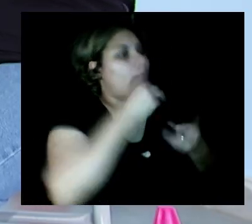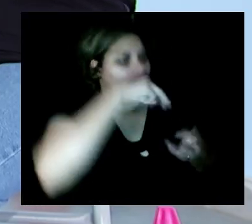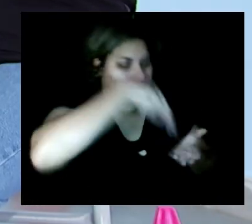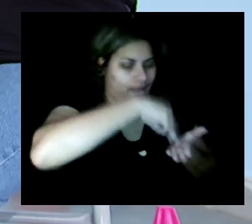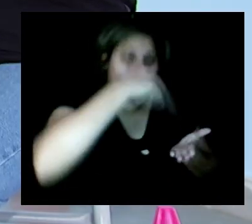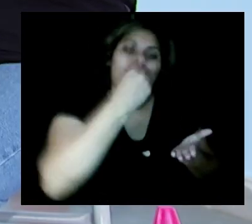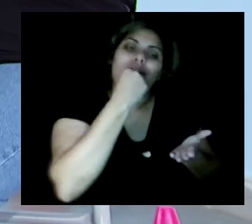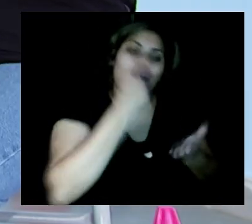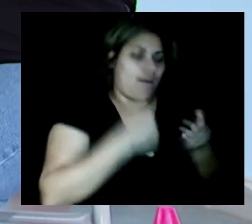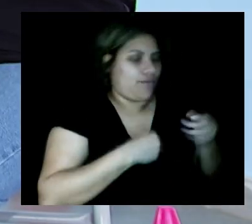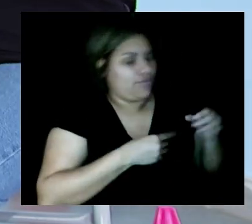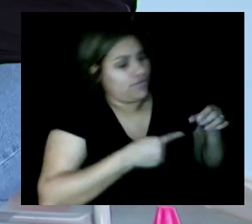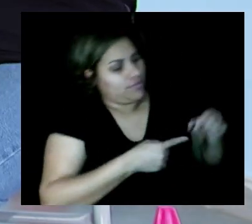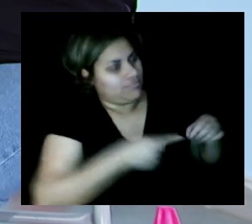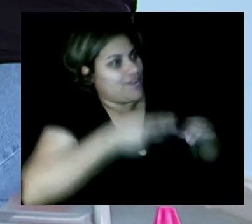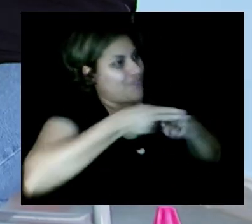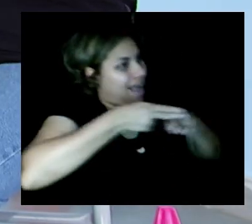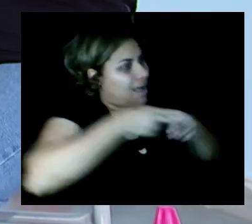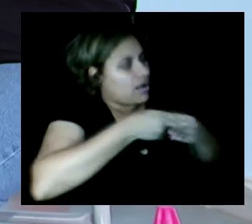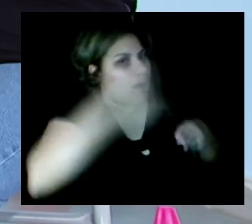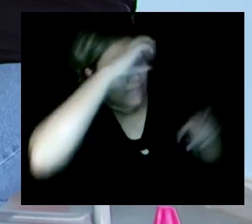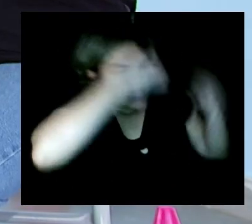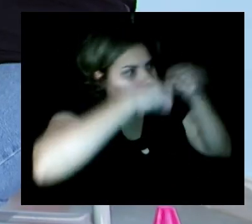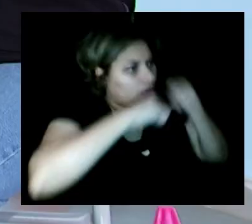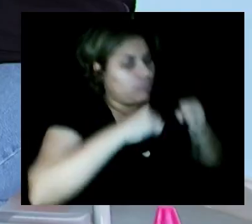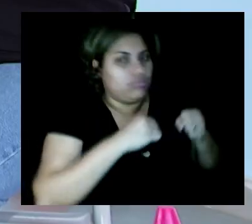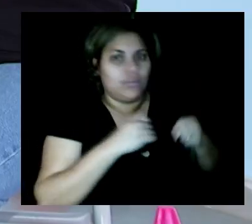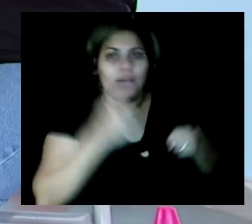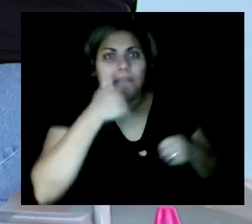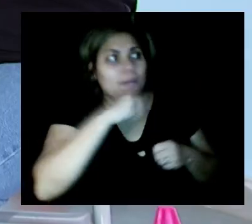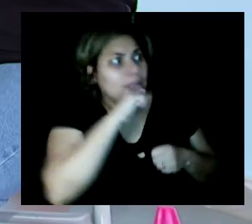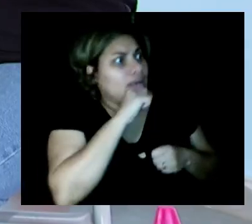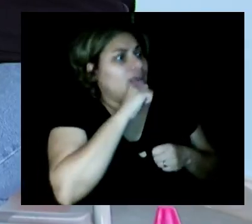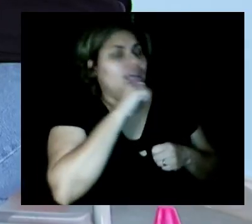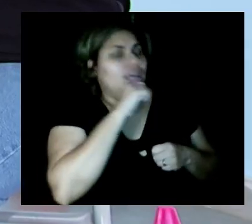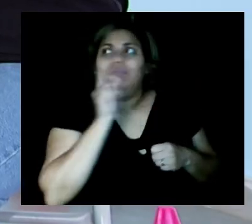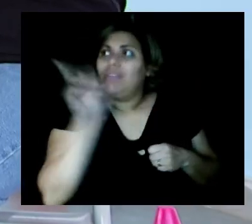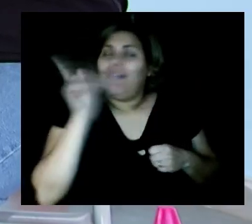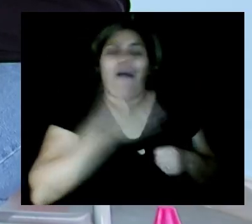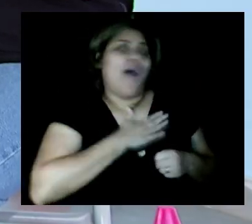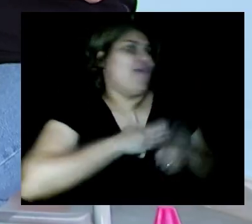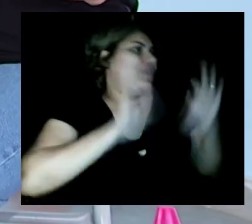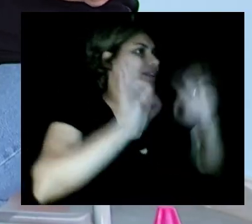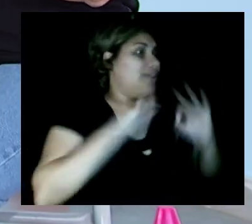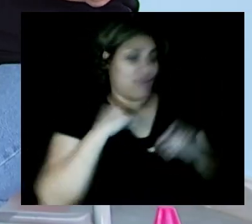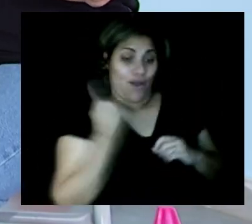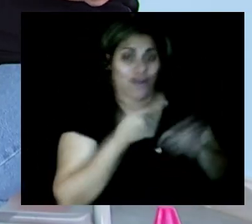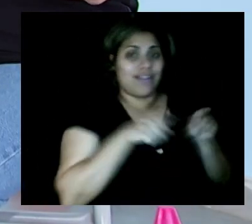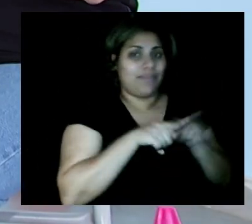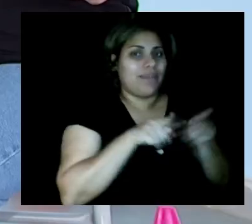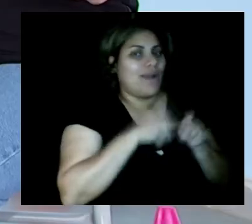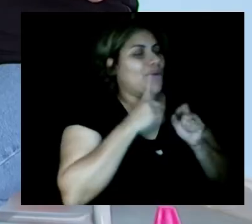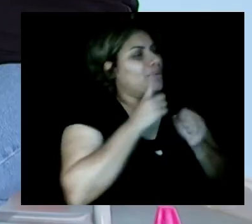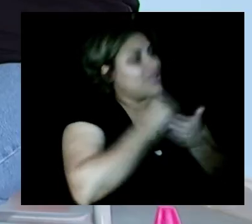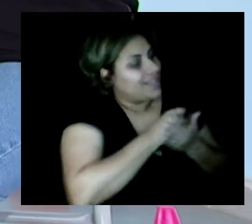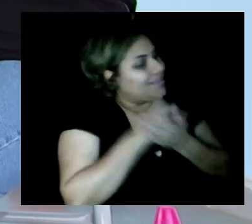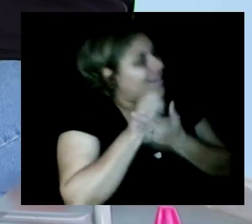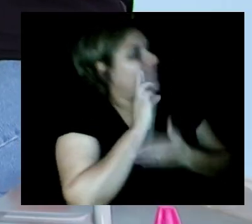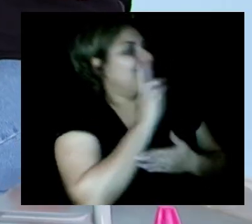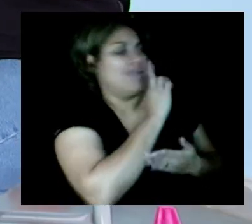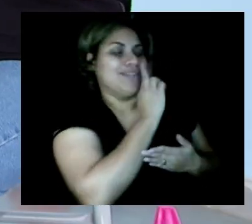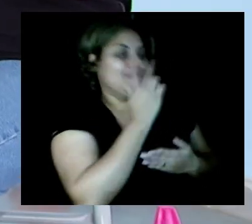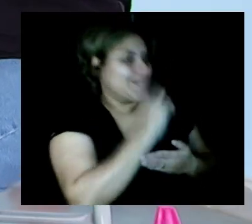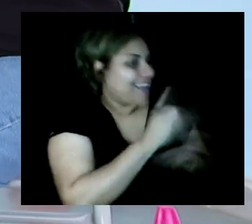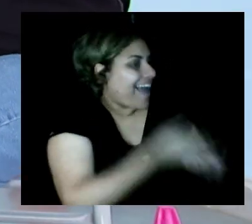né? Então, para isso, para elas e para gente, né? Agora eu posso levar ele num restaurante, né? Ele vai saber